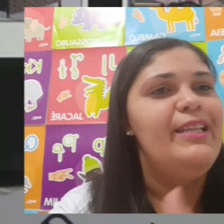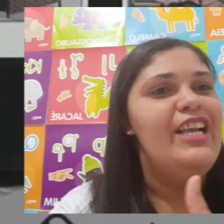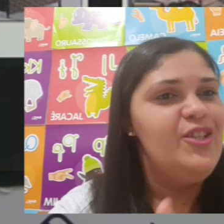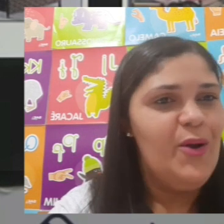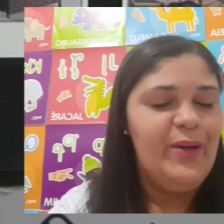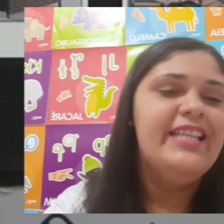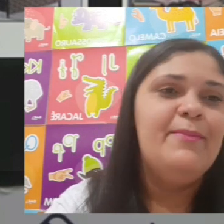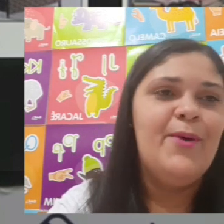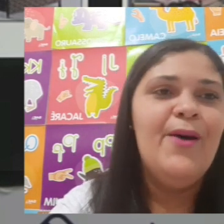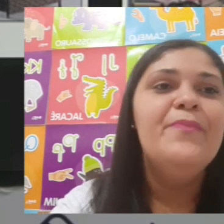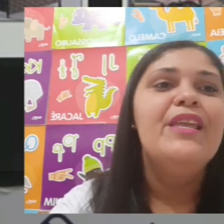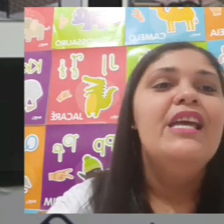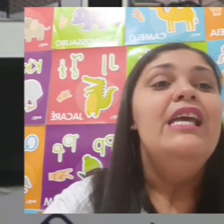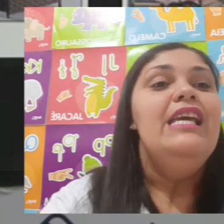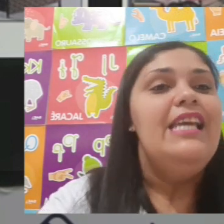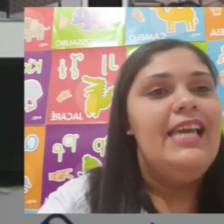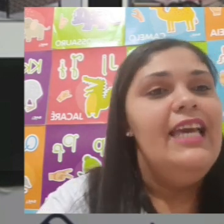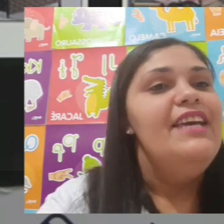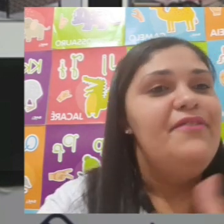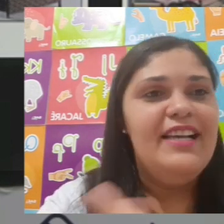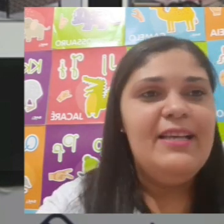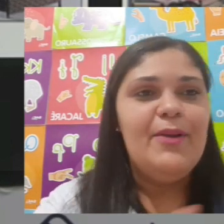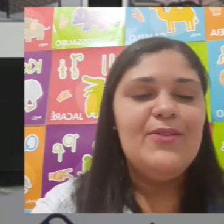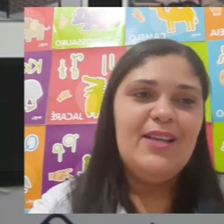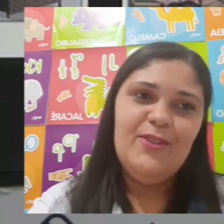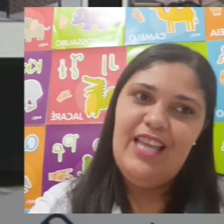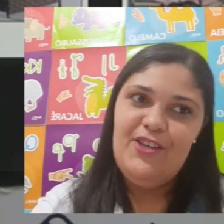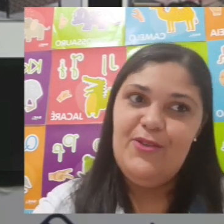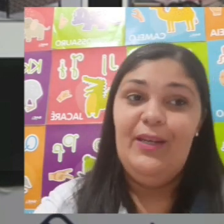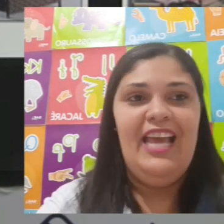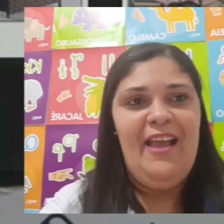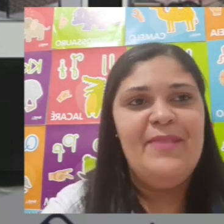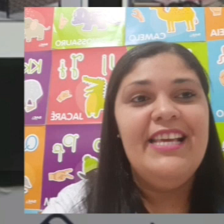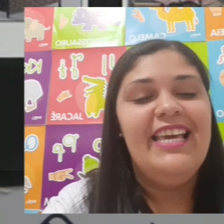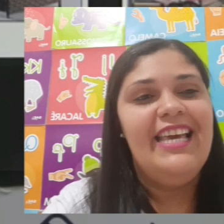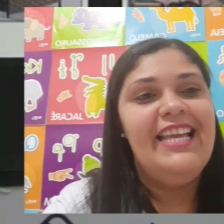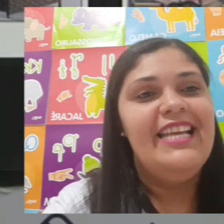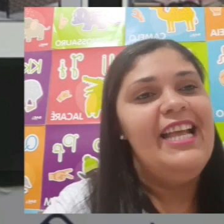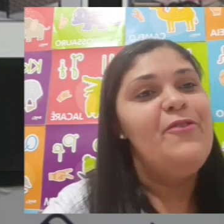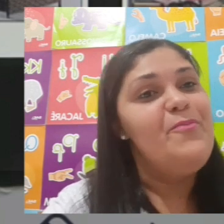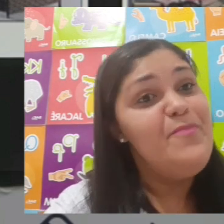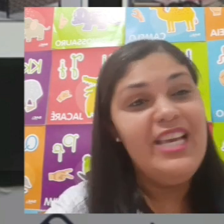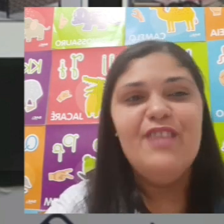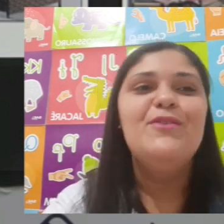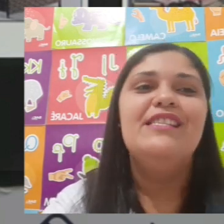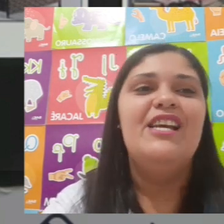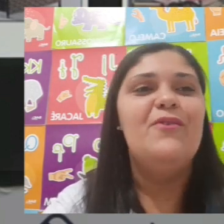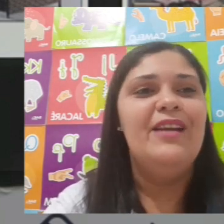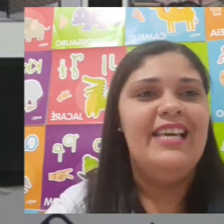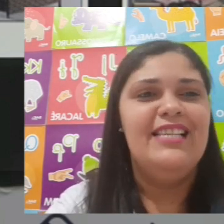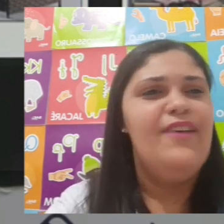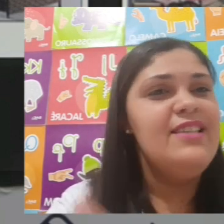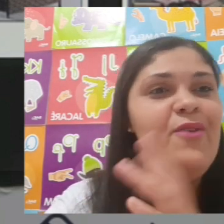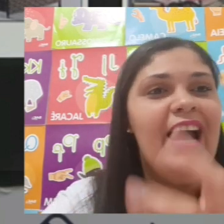que é o nome da história, tá bom? E faz a produção do texto. Lembrem que tem que ter no mínimo